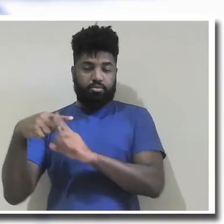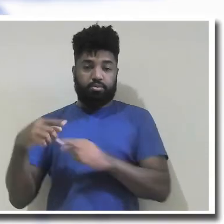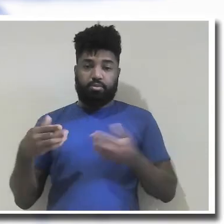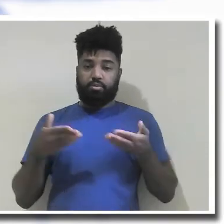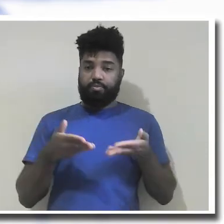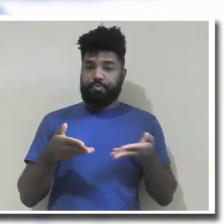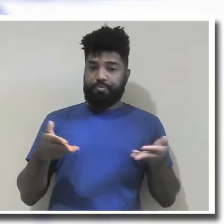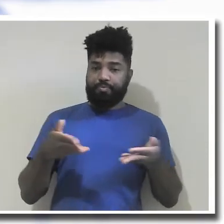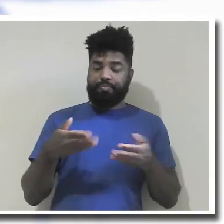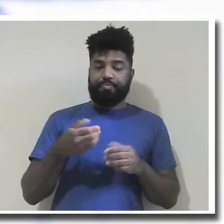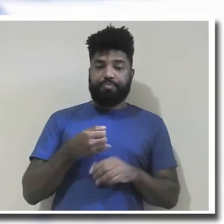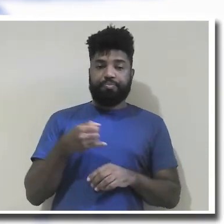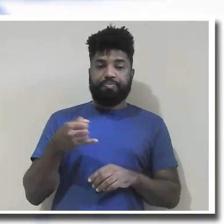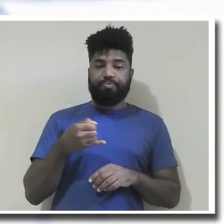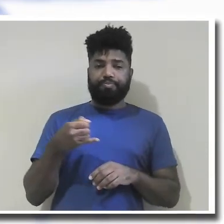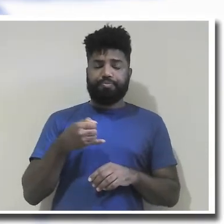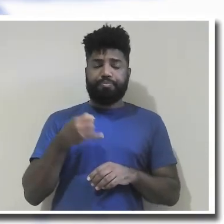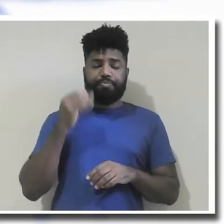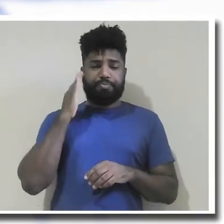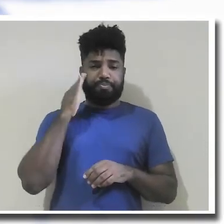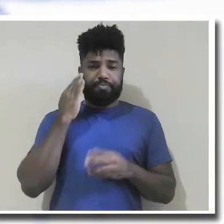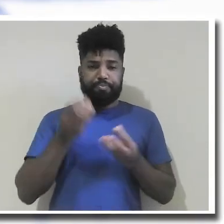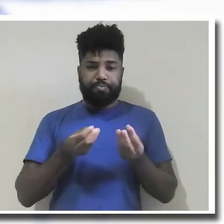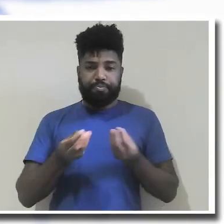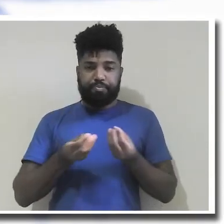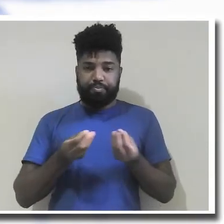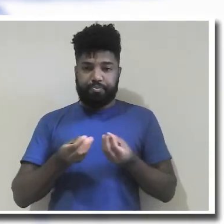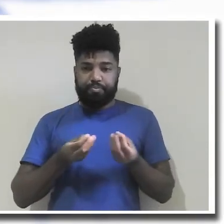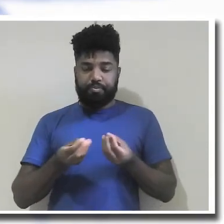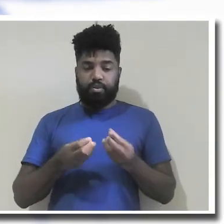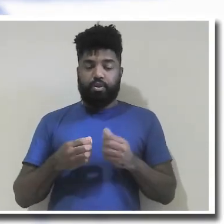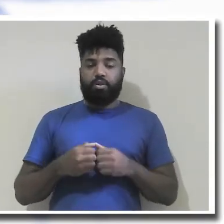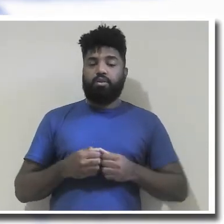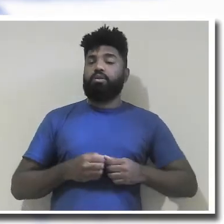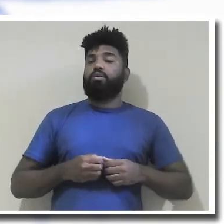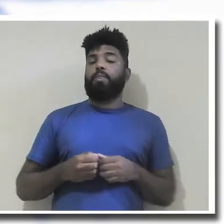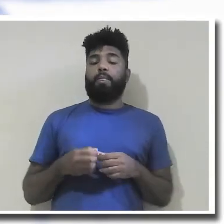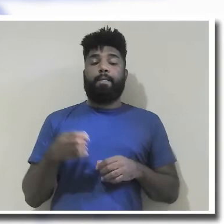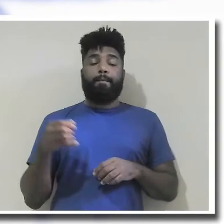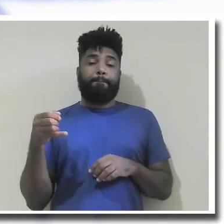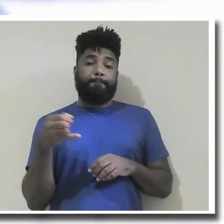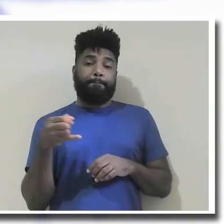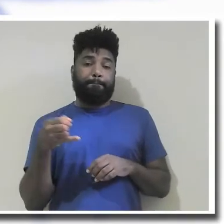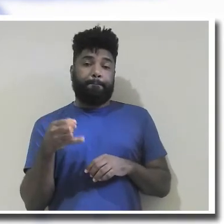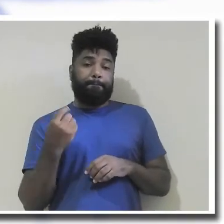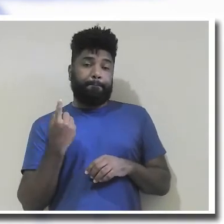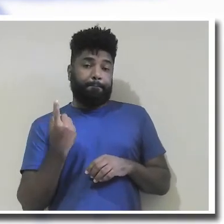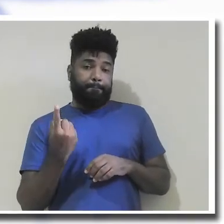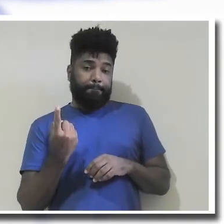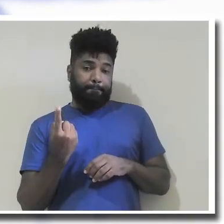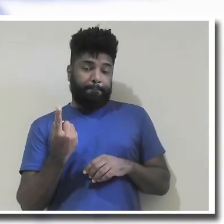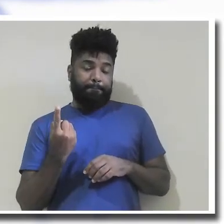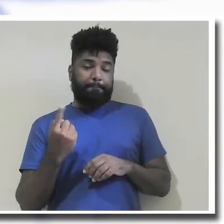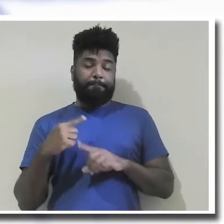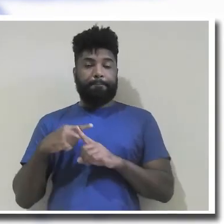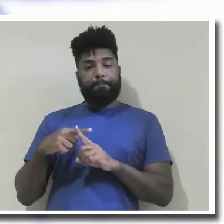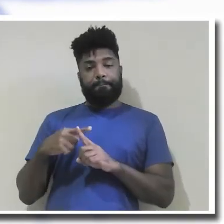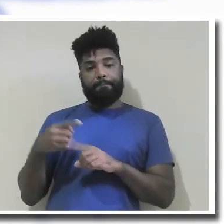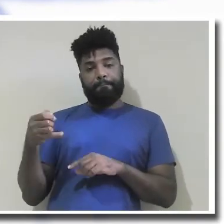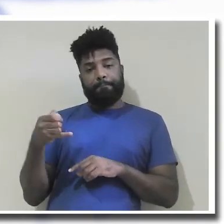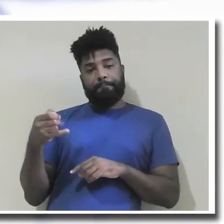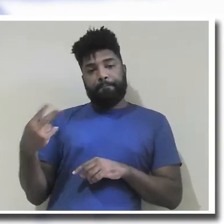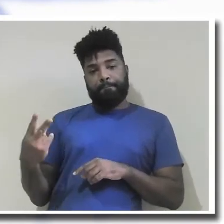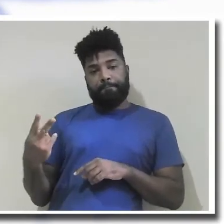Então, neste caso, esse menos pode ser entendido como menos 1 vezes o menos 2 que aparece